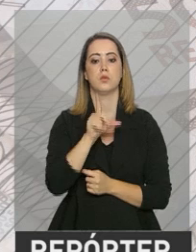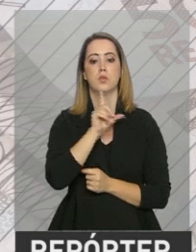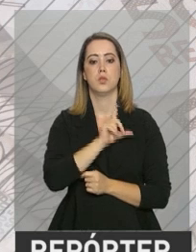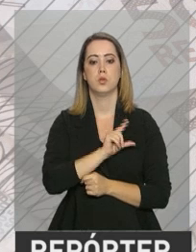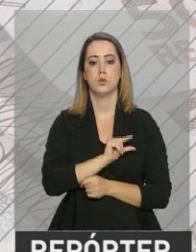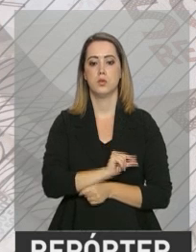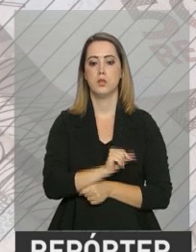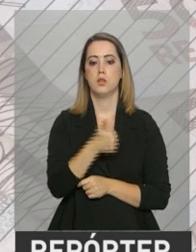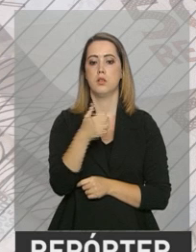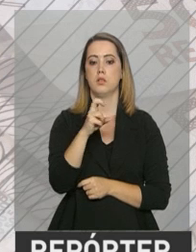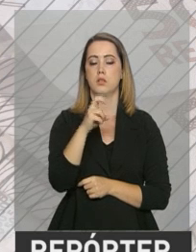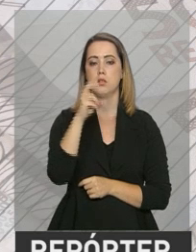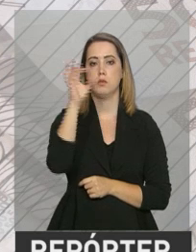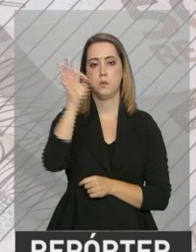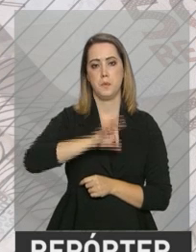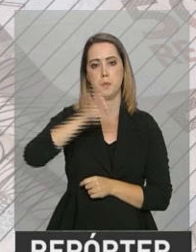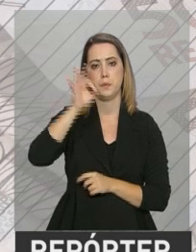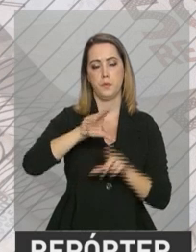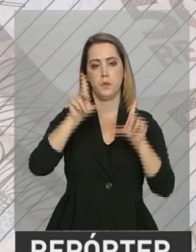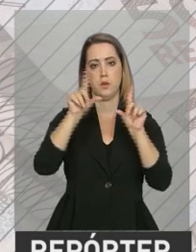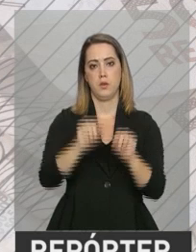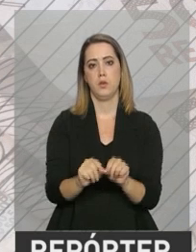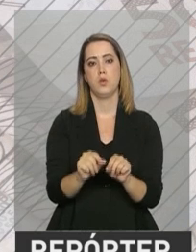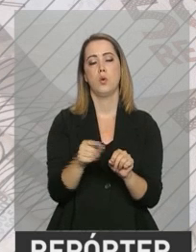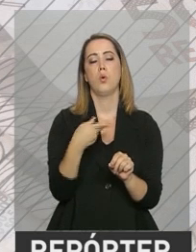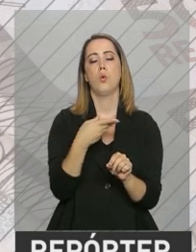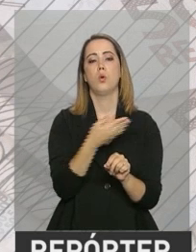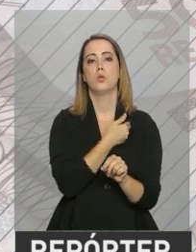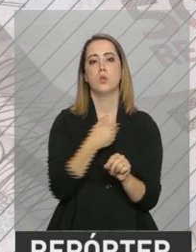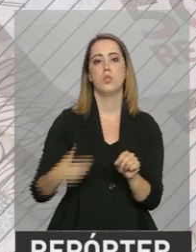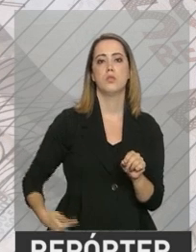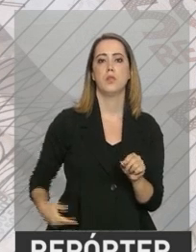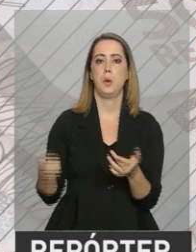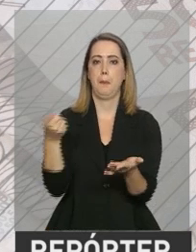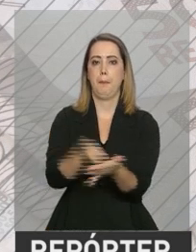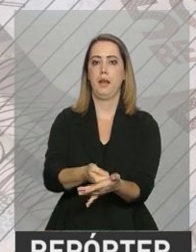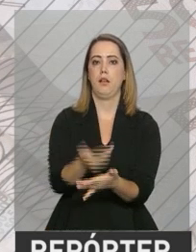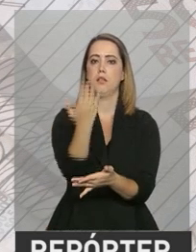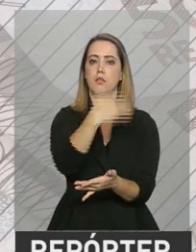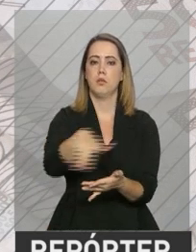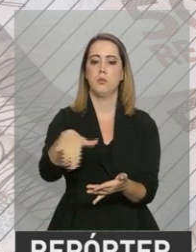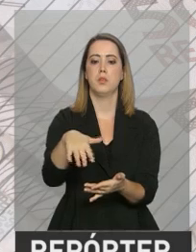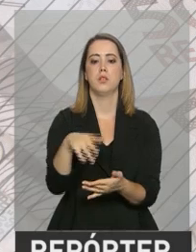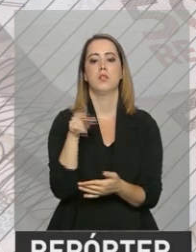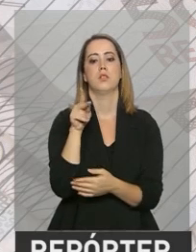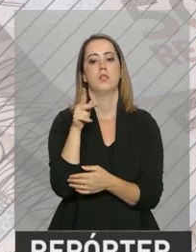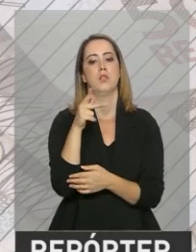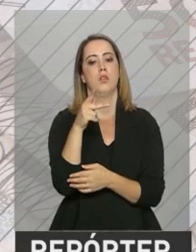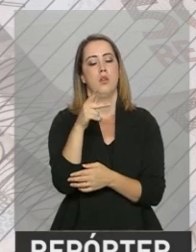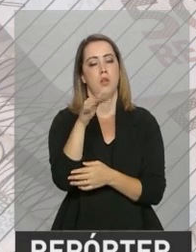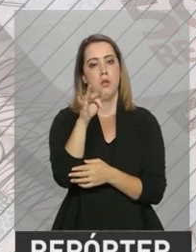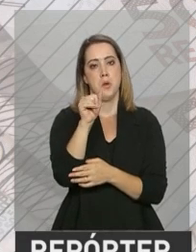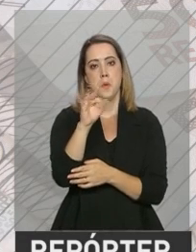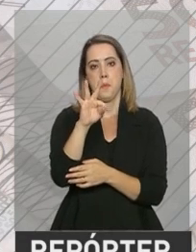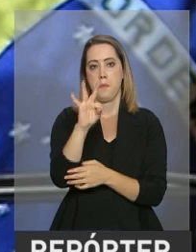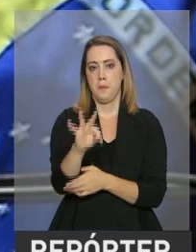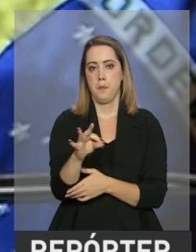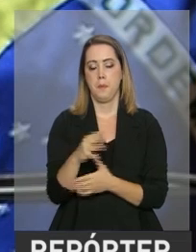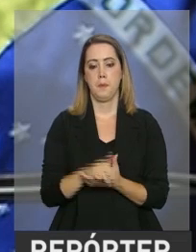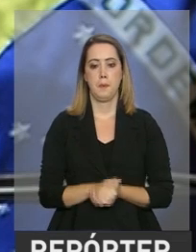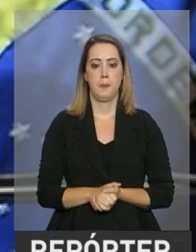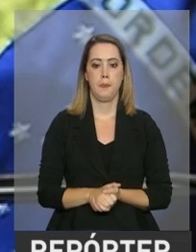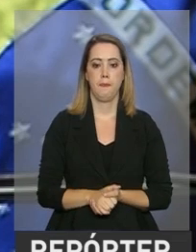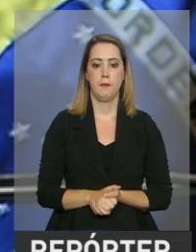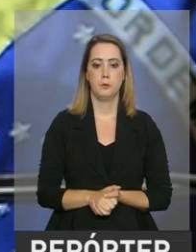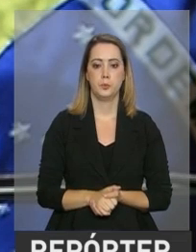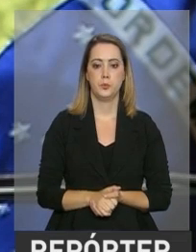cai 15%, pois o governo banca metade da redução com recursos do Fundo de Amparo ao Trabalhador. Com